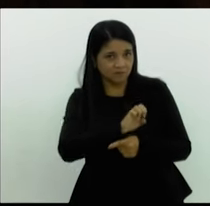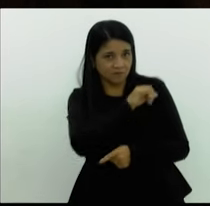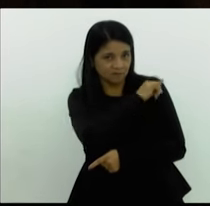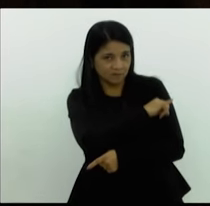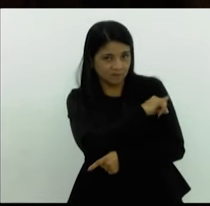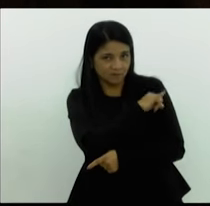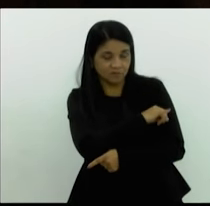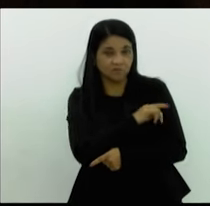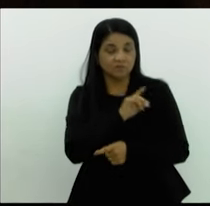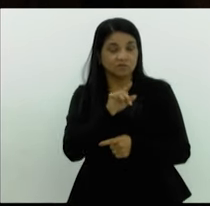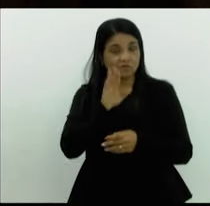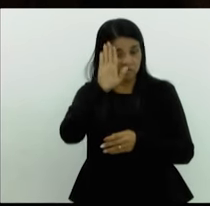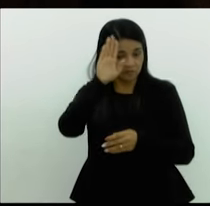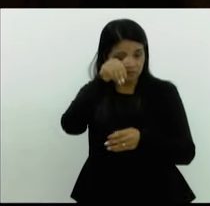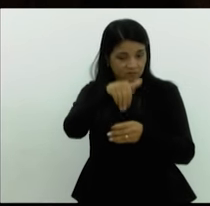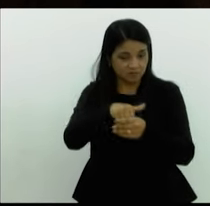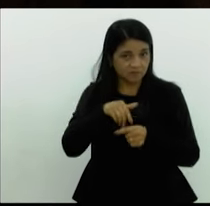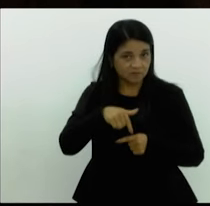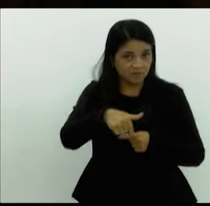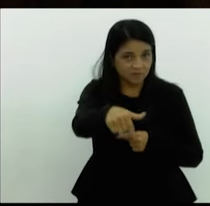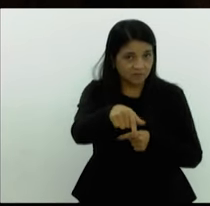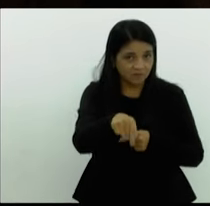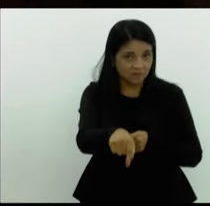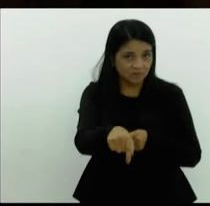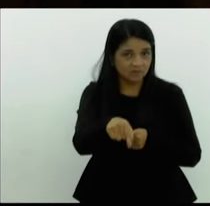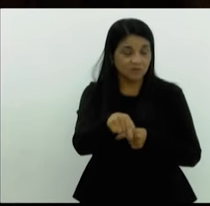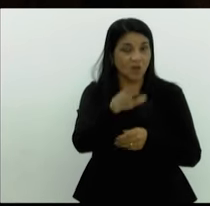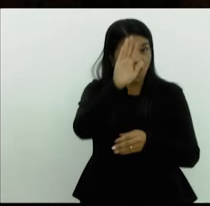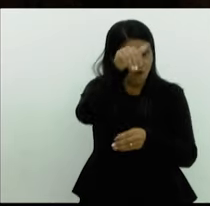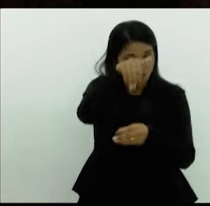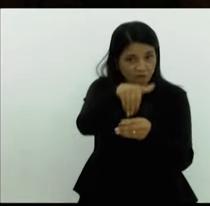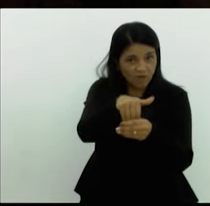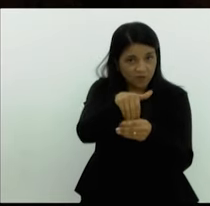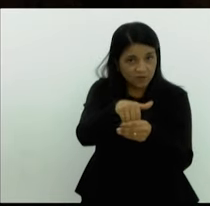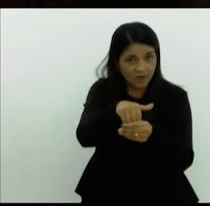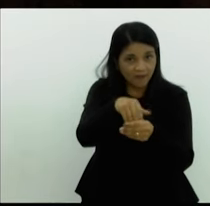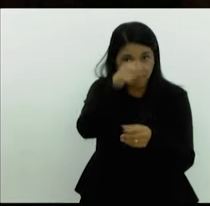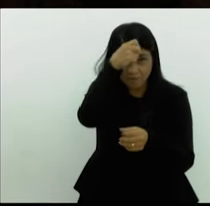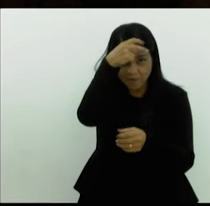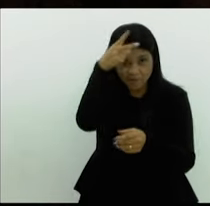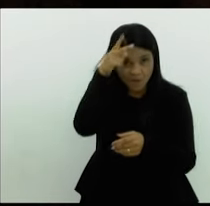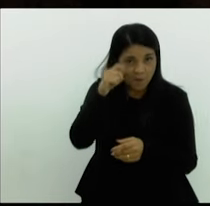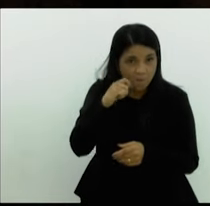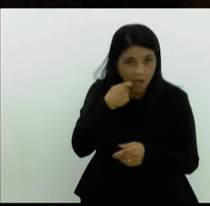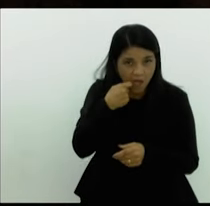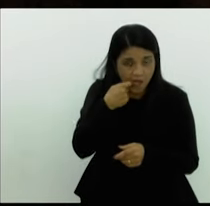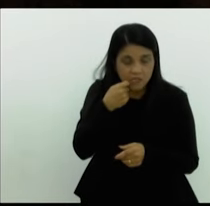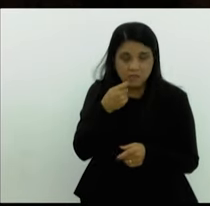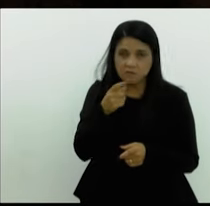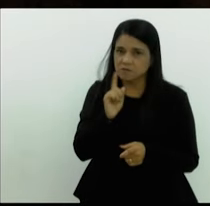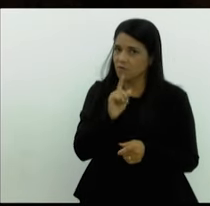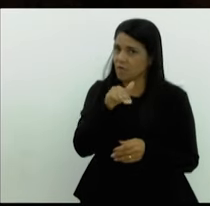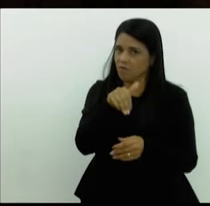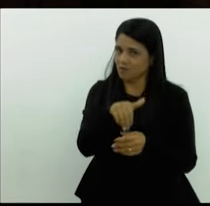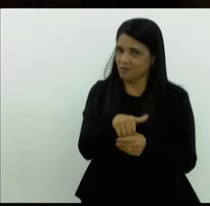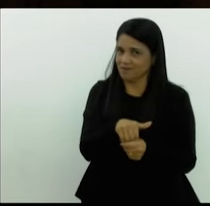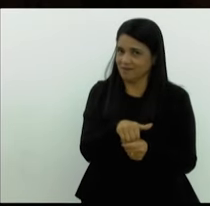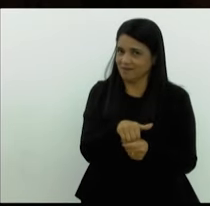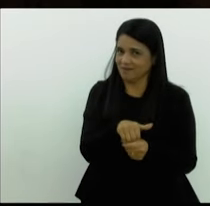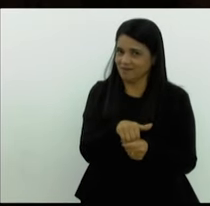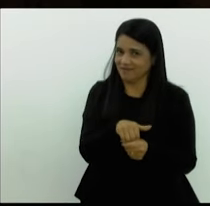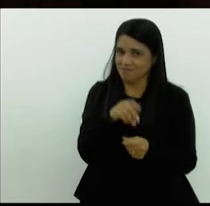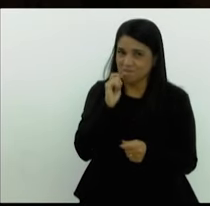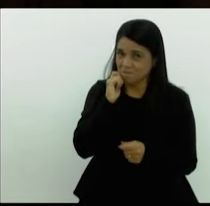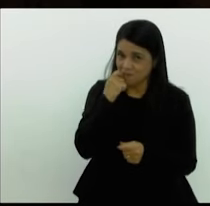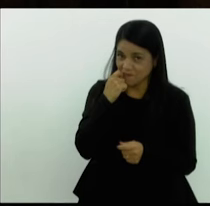pleito eleitoral, quando forem votar em Eduardo Paes, não estarão votando em Eduardo Paes, estarão